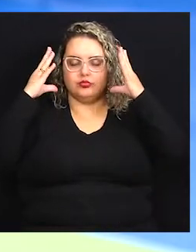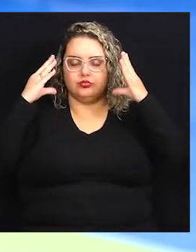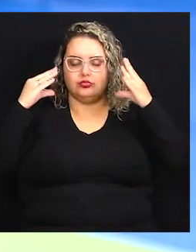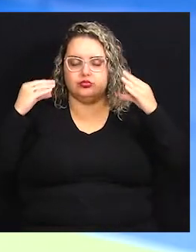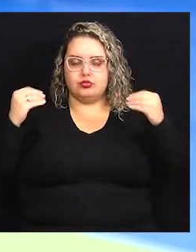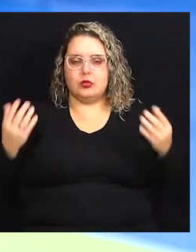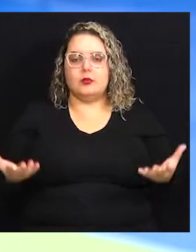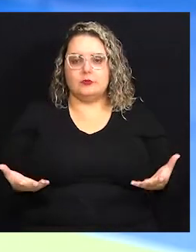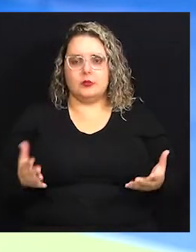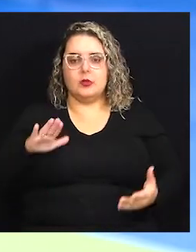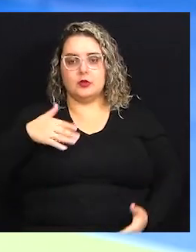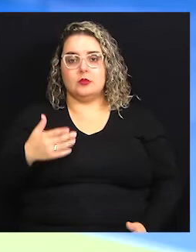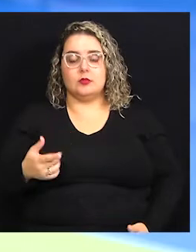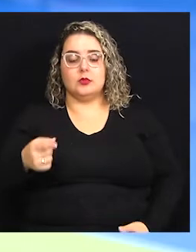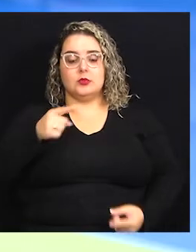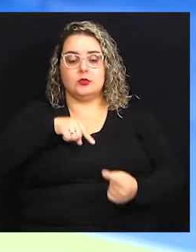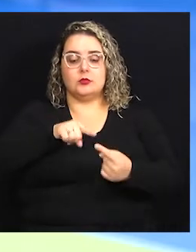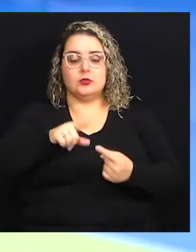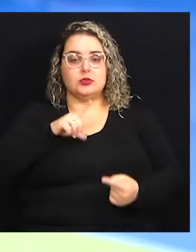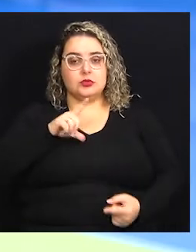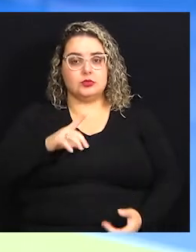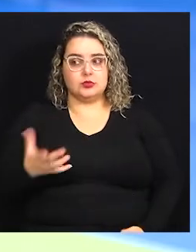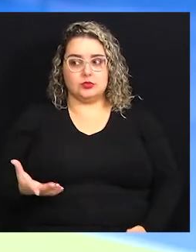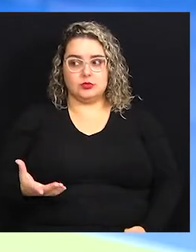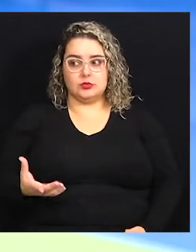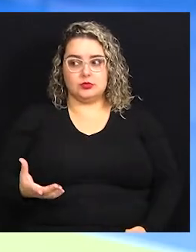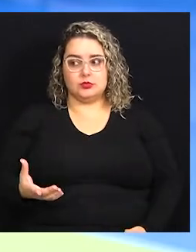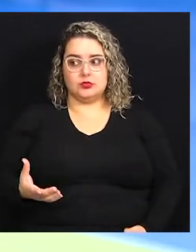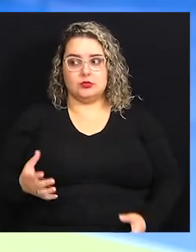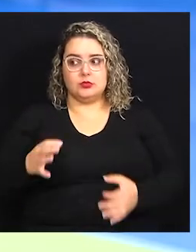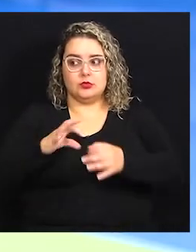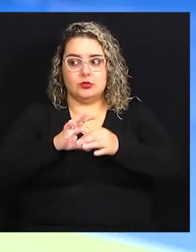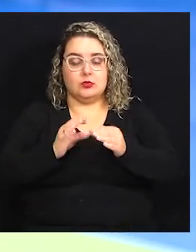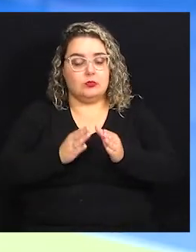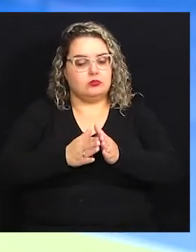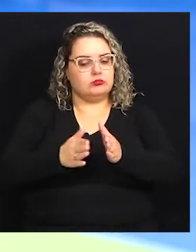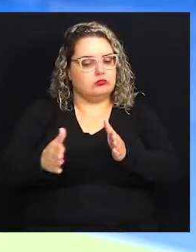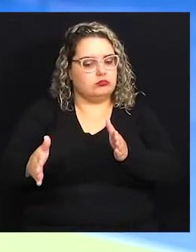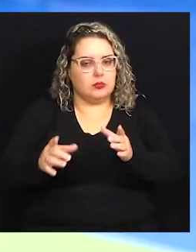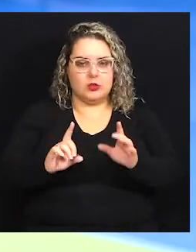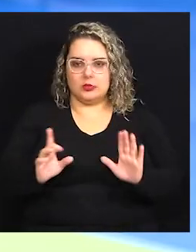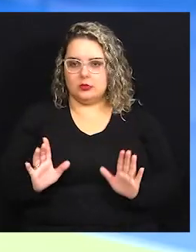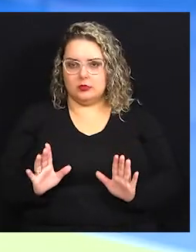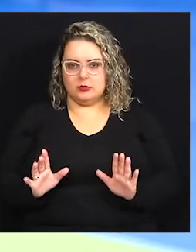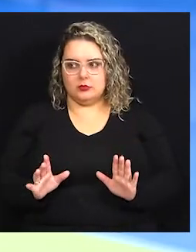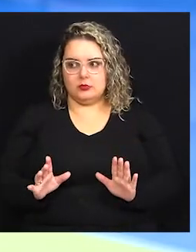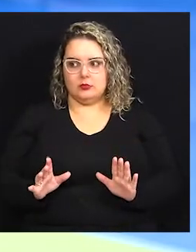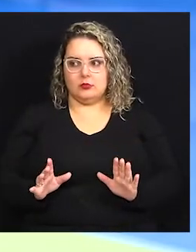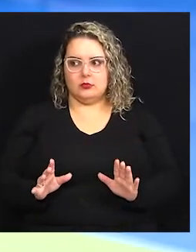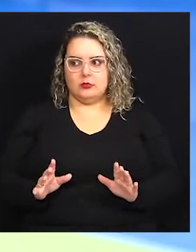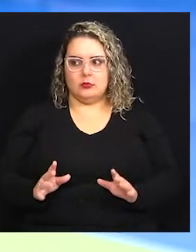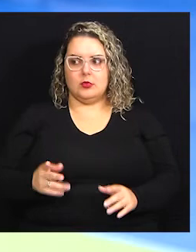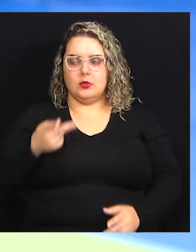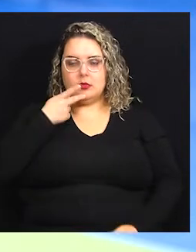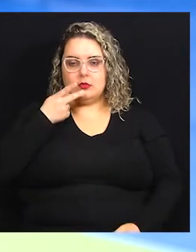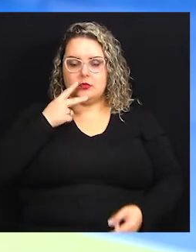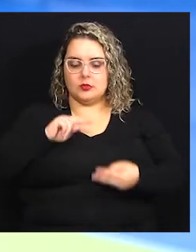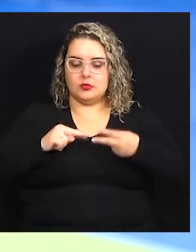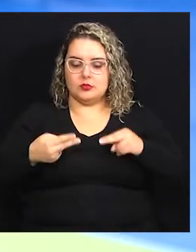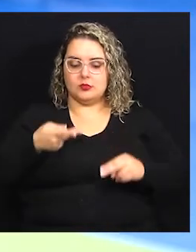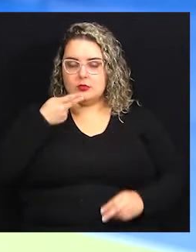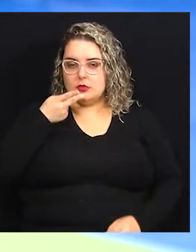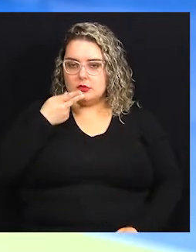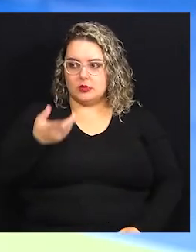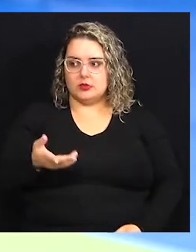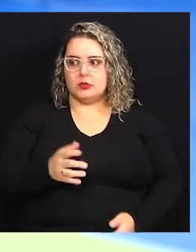né? Só que quando você quer um objetivo, você não pode dar um período tão longo. É aquela genética que eu